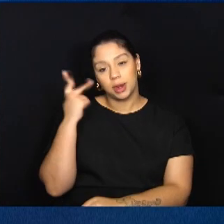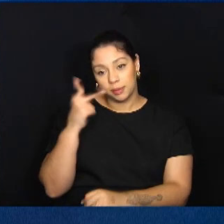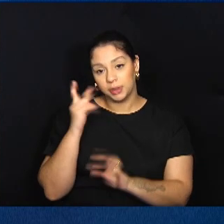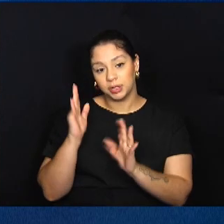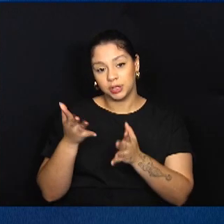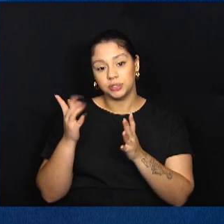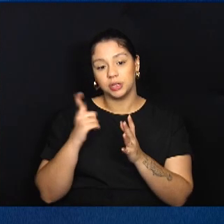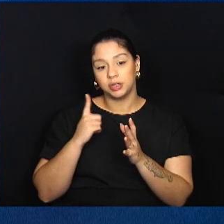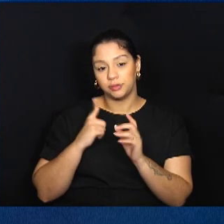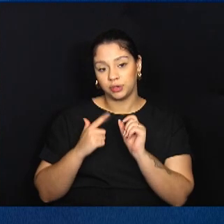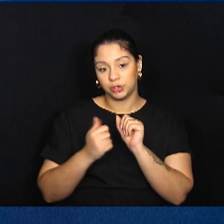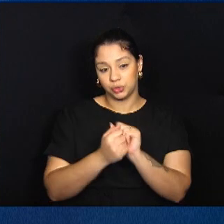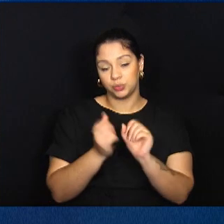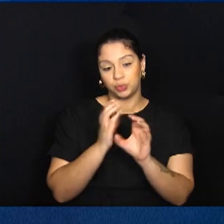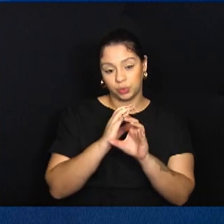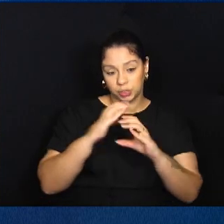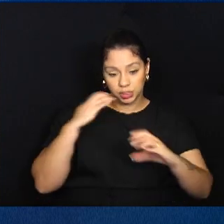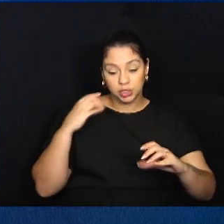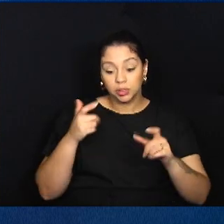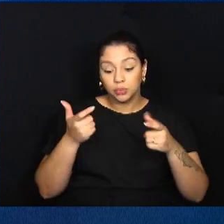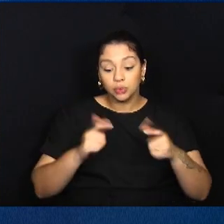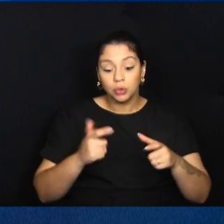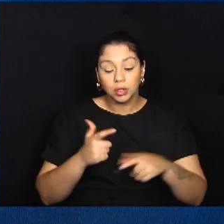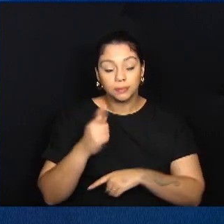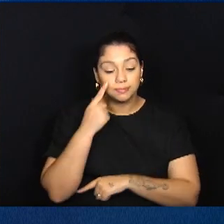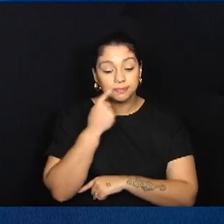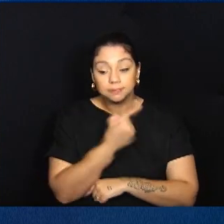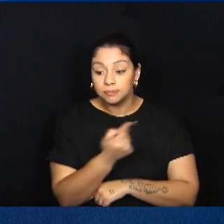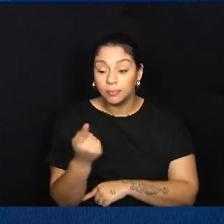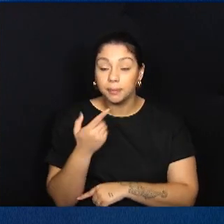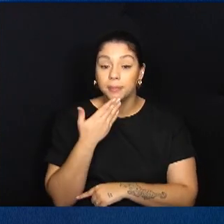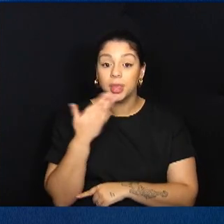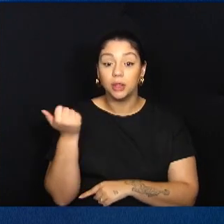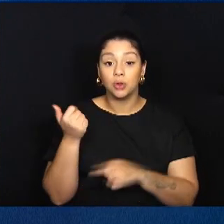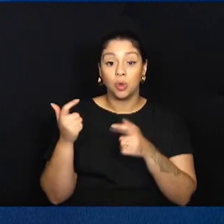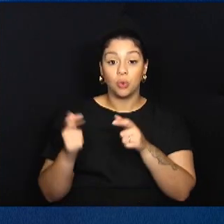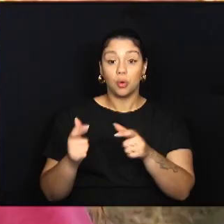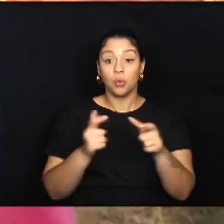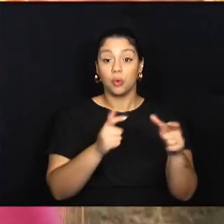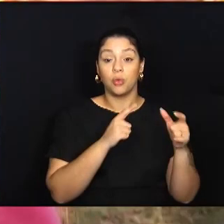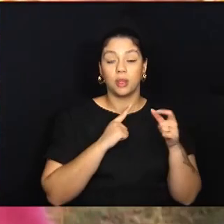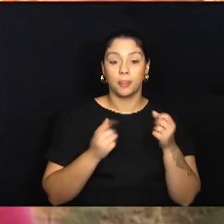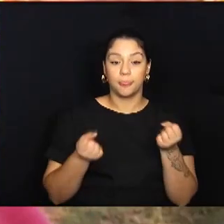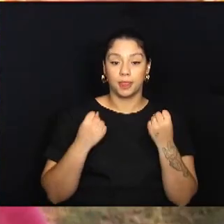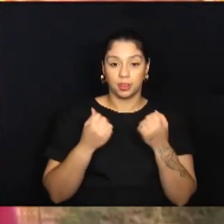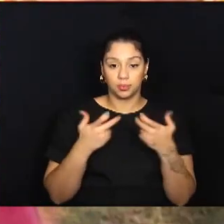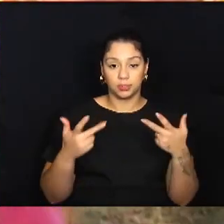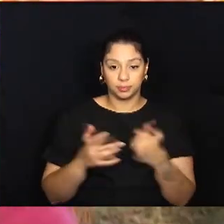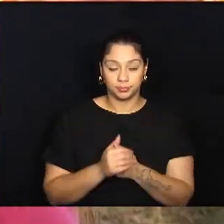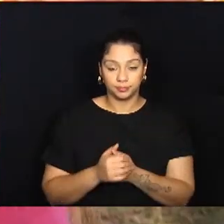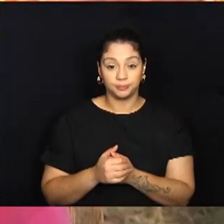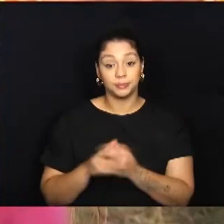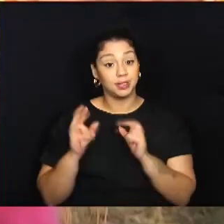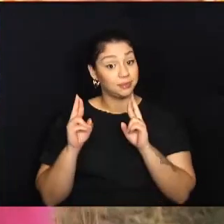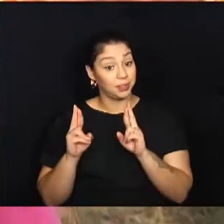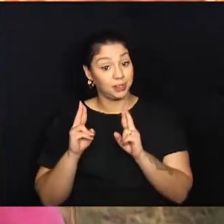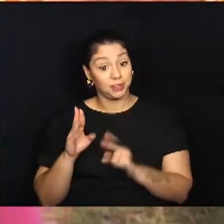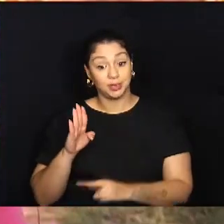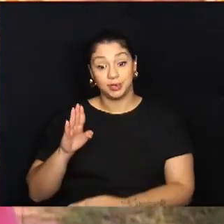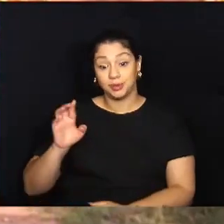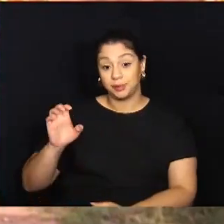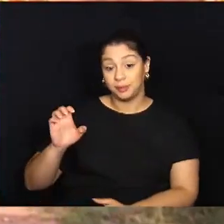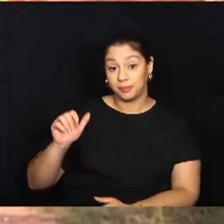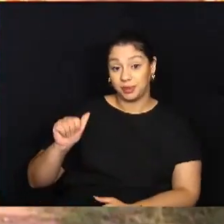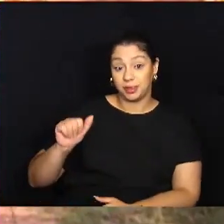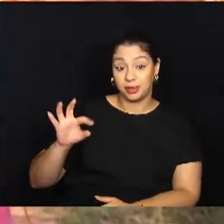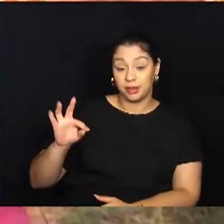com engenheiros no local para definir a melhor localização dos equipamentos. A expectativa da Beatriz para ver